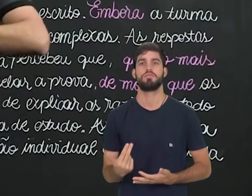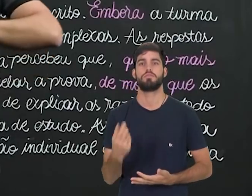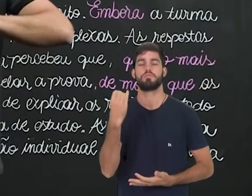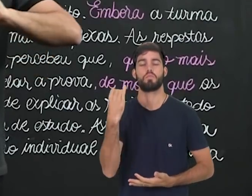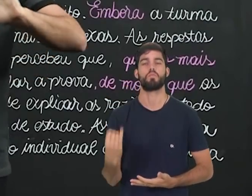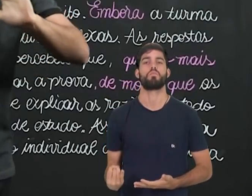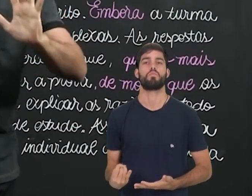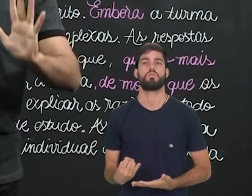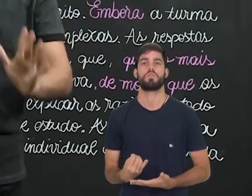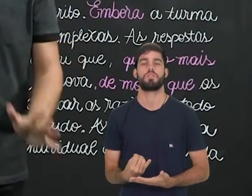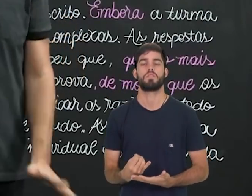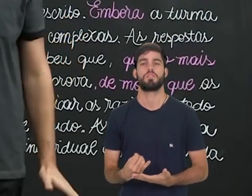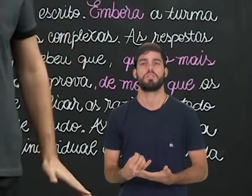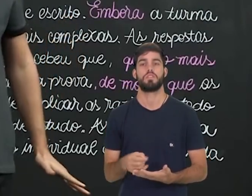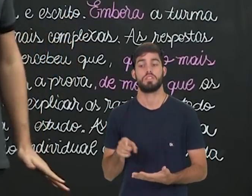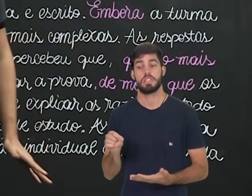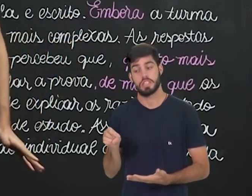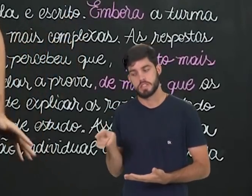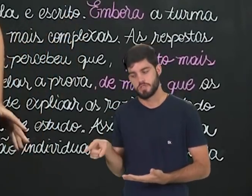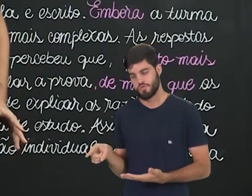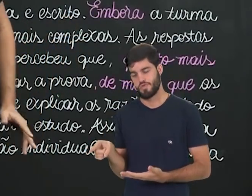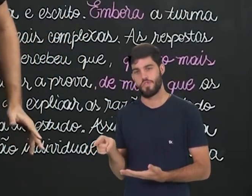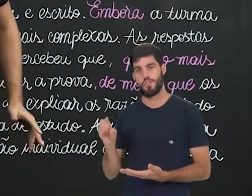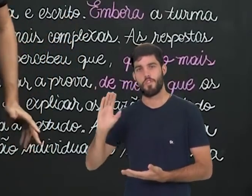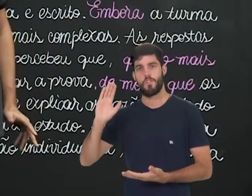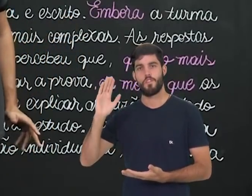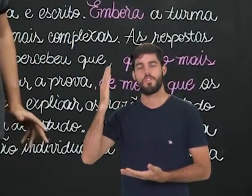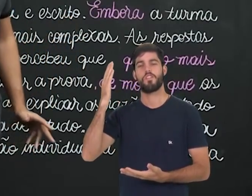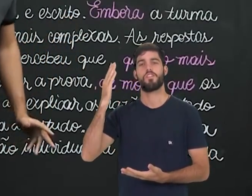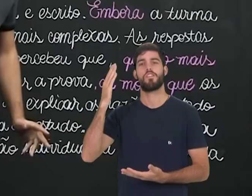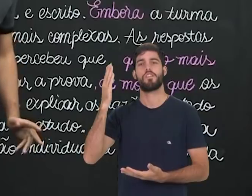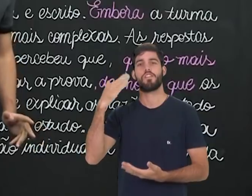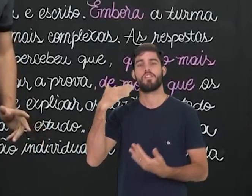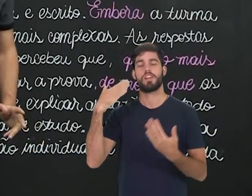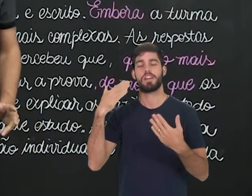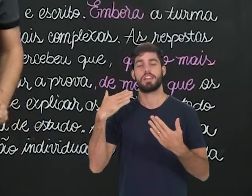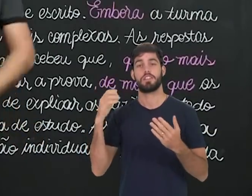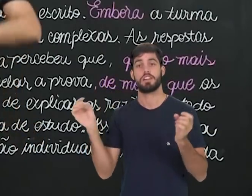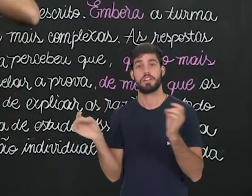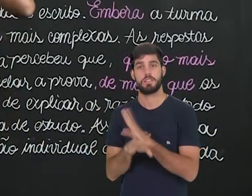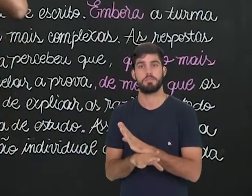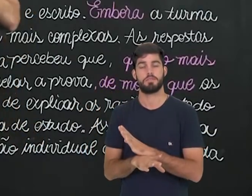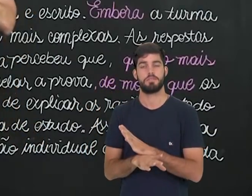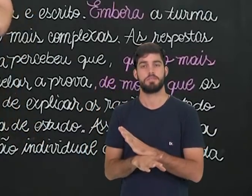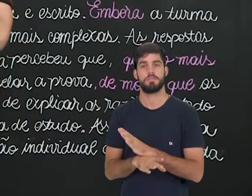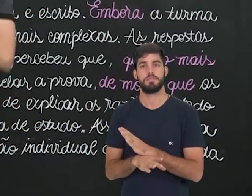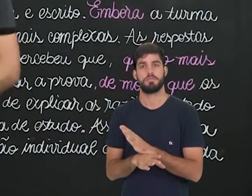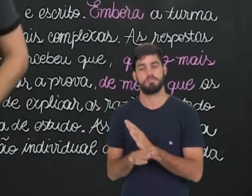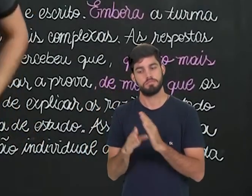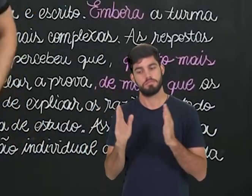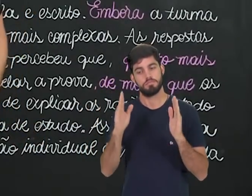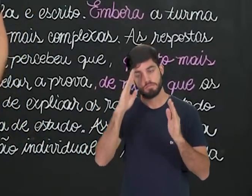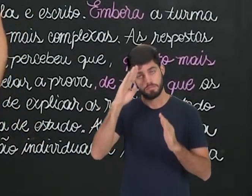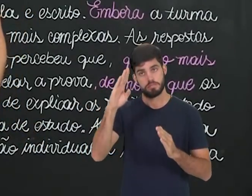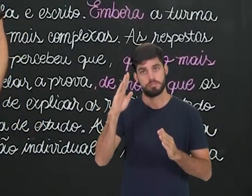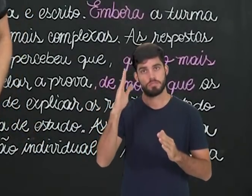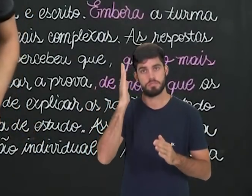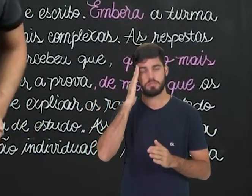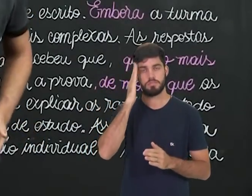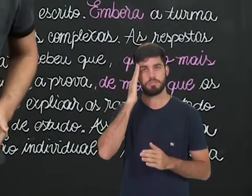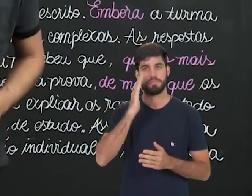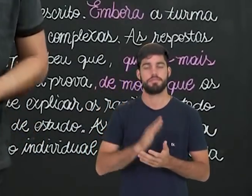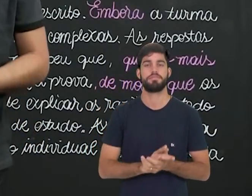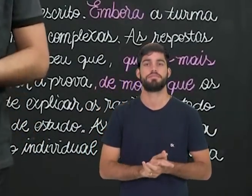oração quando o verão acabar. Lembra sempre que a subordinada em relação à principal, essa oração subordinada, ela